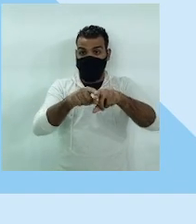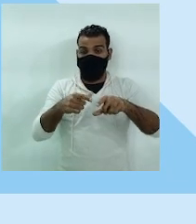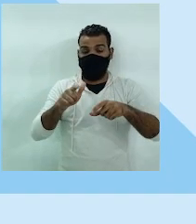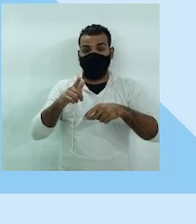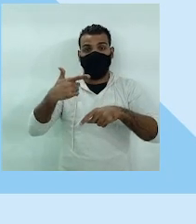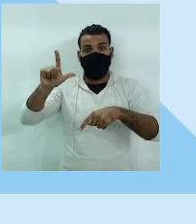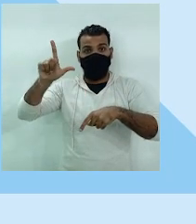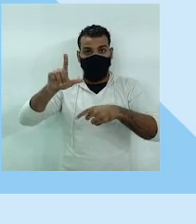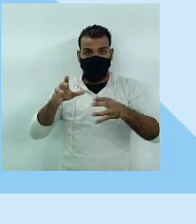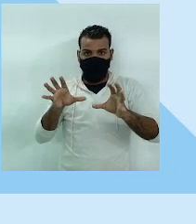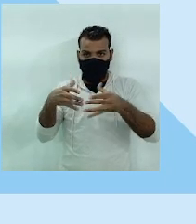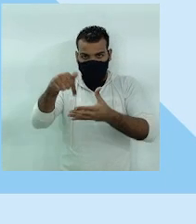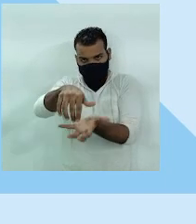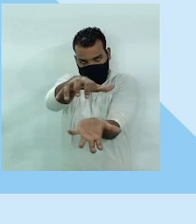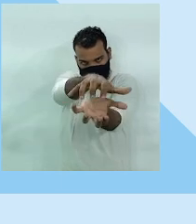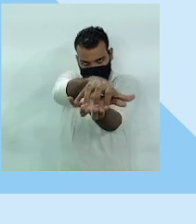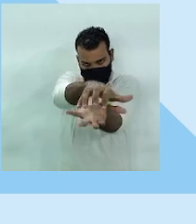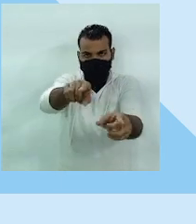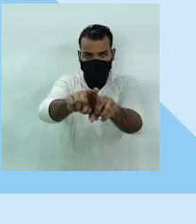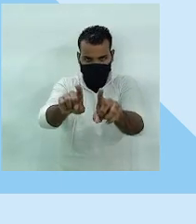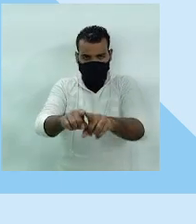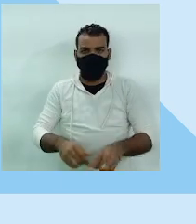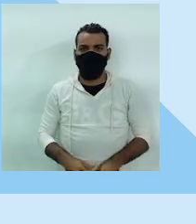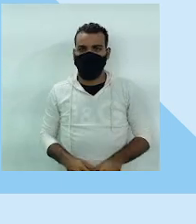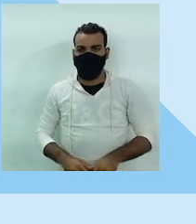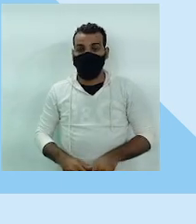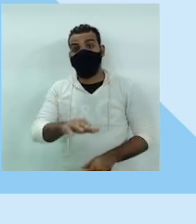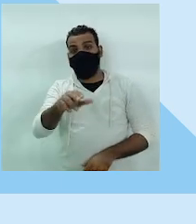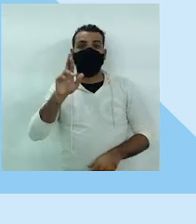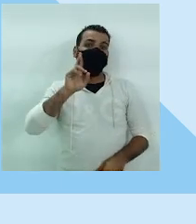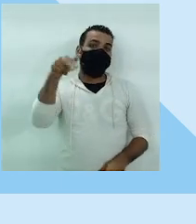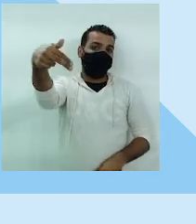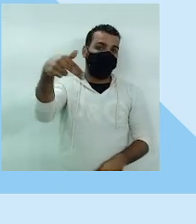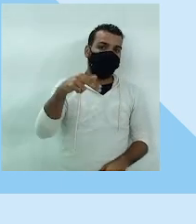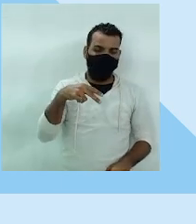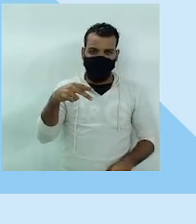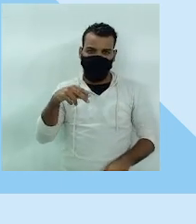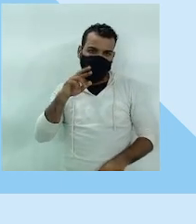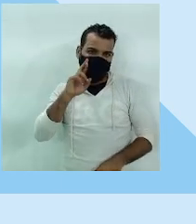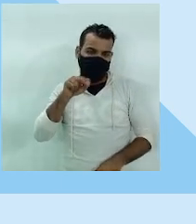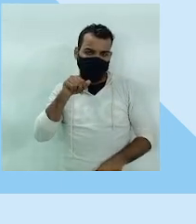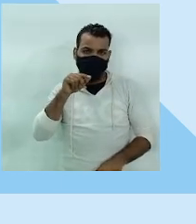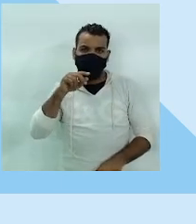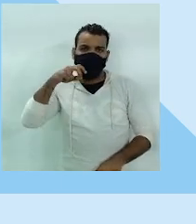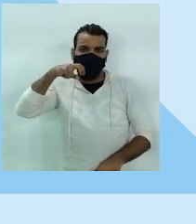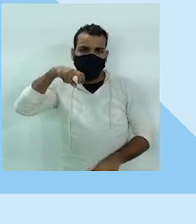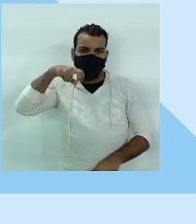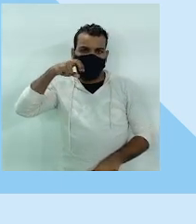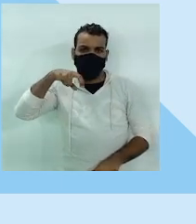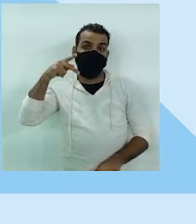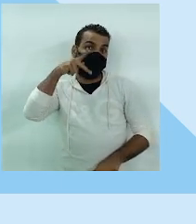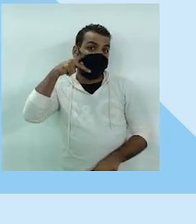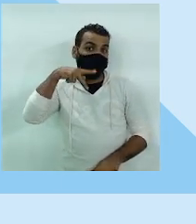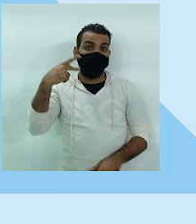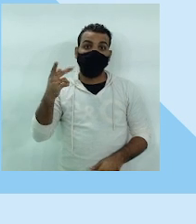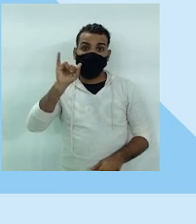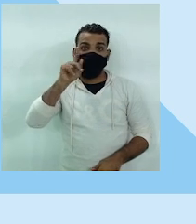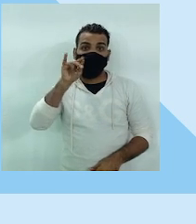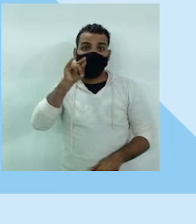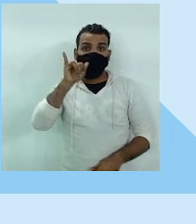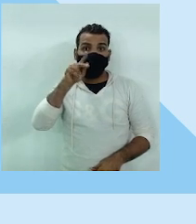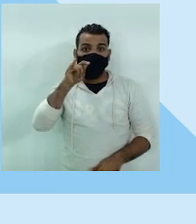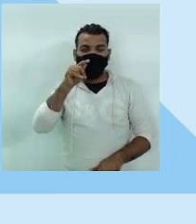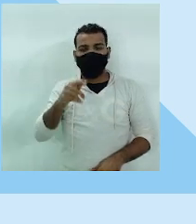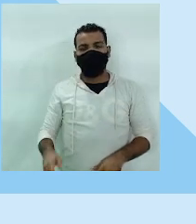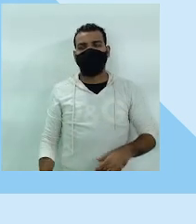tribos de Pernambuco, Rio Grande do Norte e Paraíba. Então, ela iniciou,